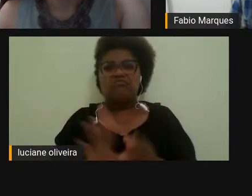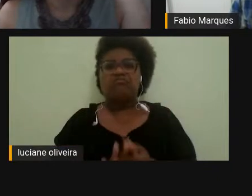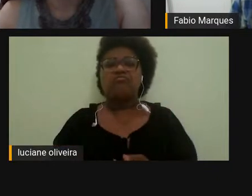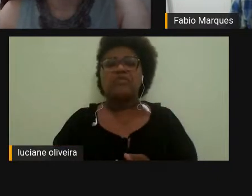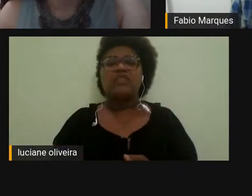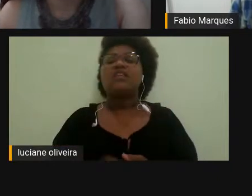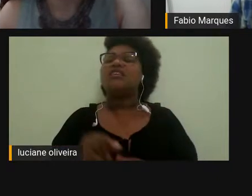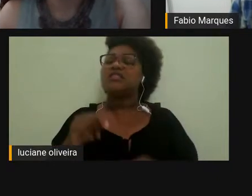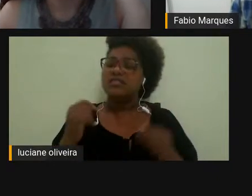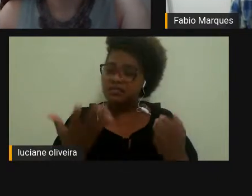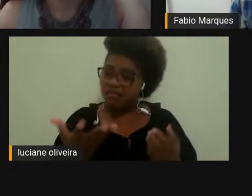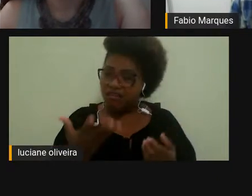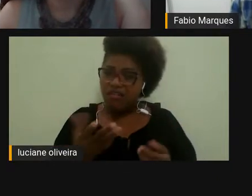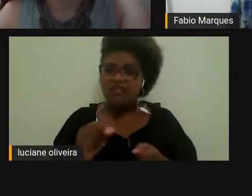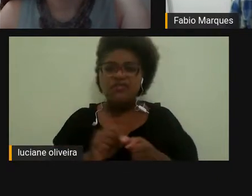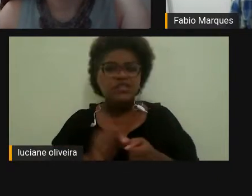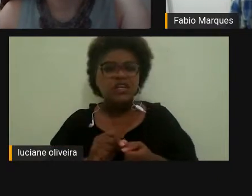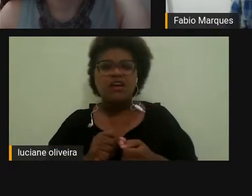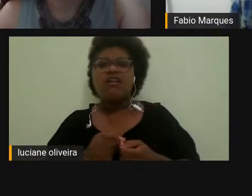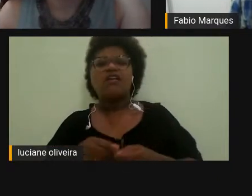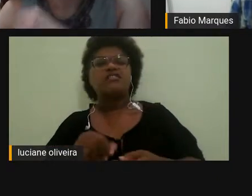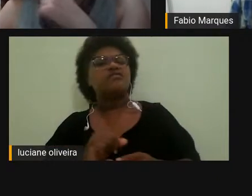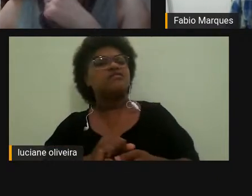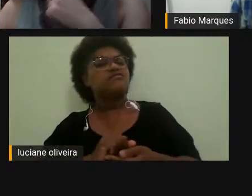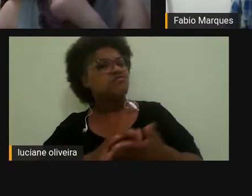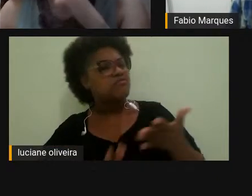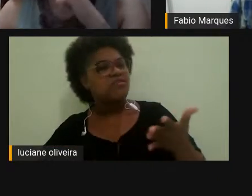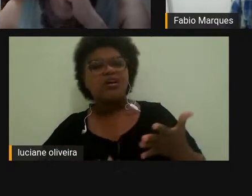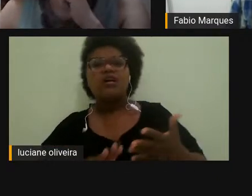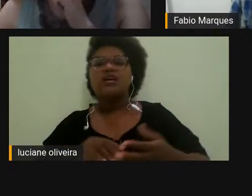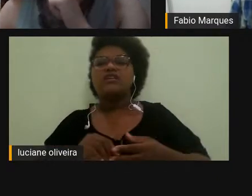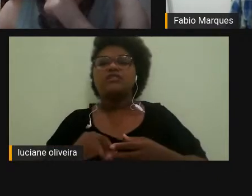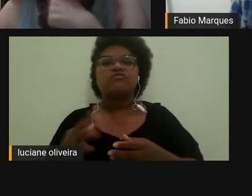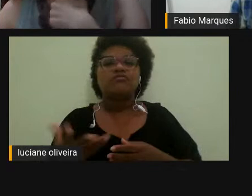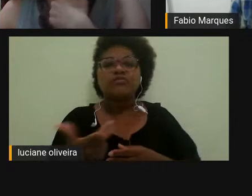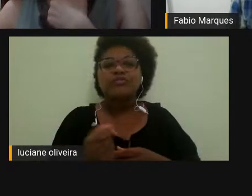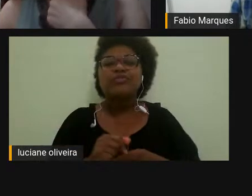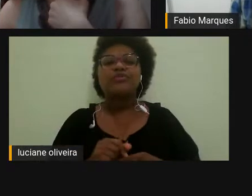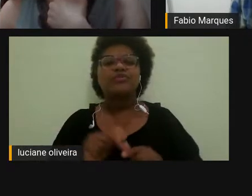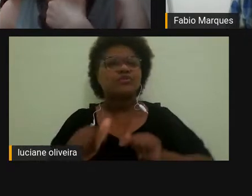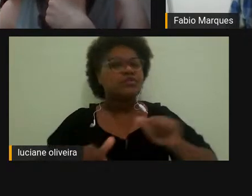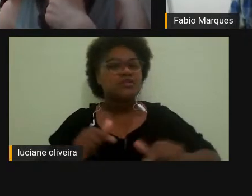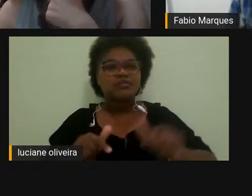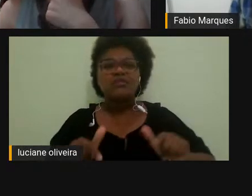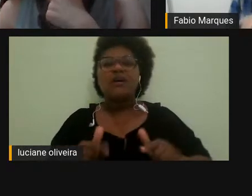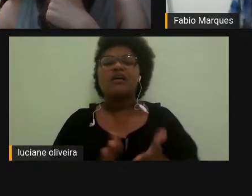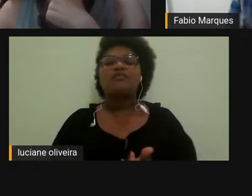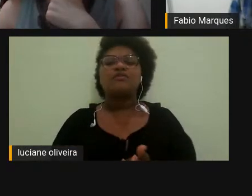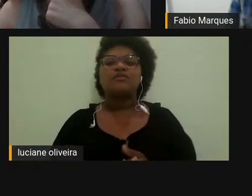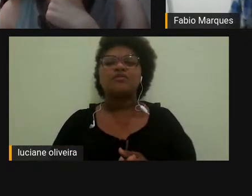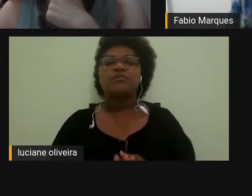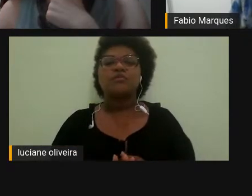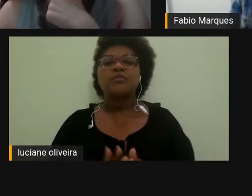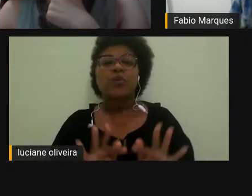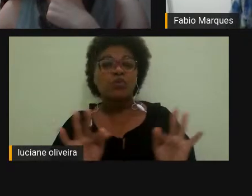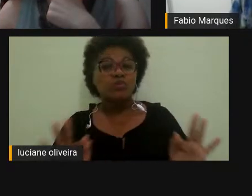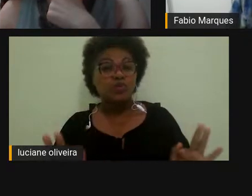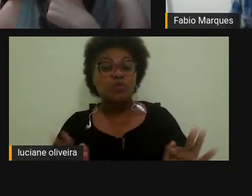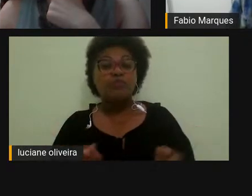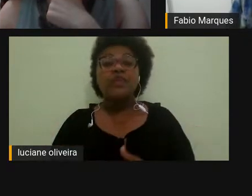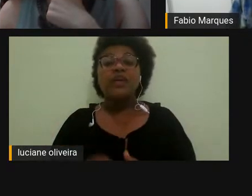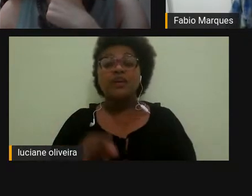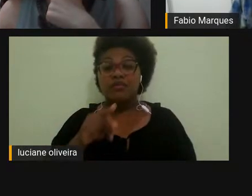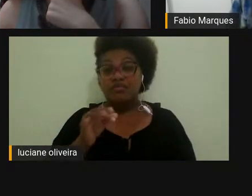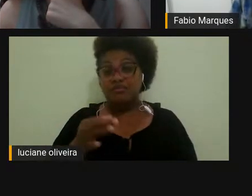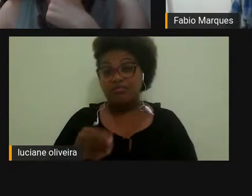atividades tem inclusive pesquisas voltadas para Exatamente esse filão eu comentei da educação inclusiva mas tem também